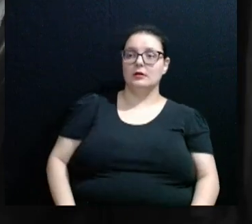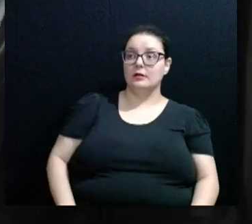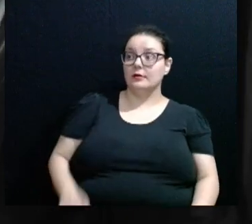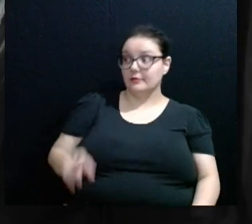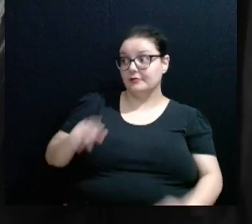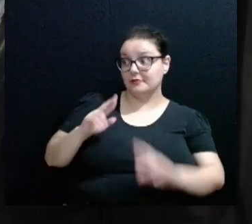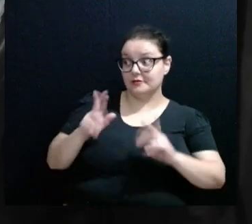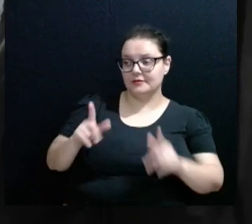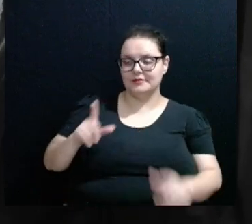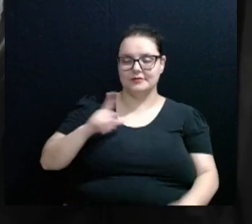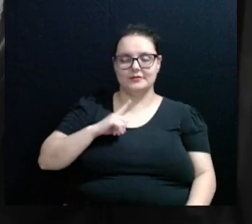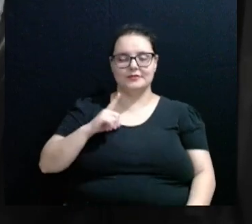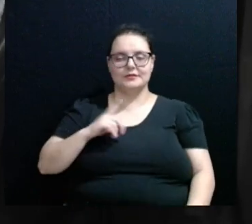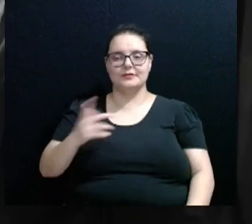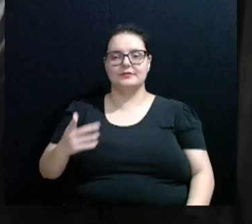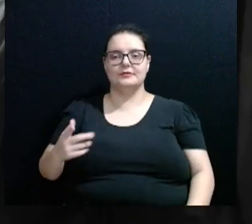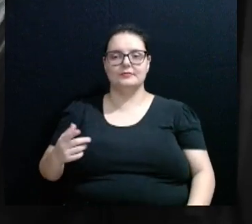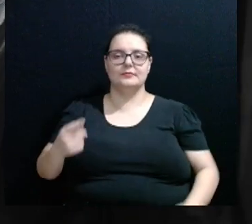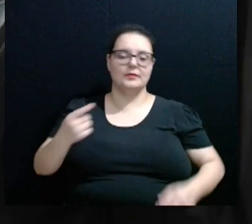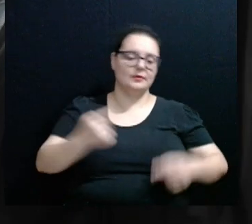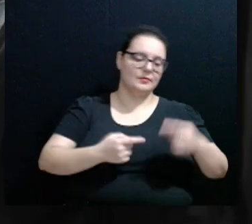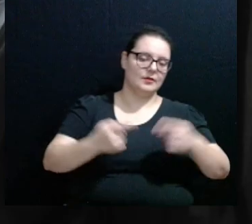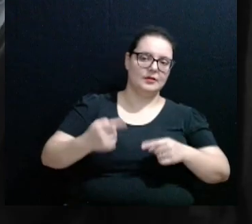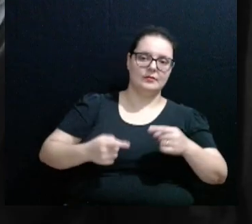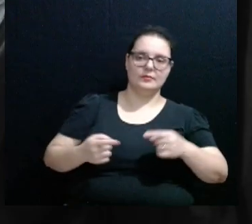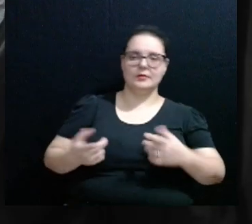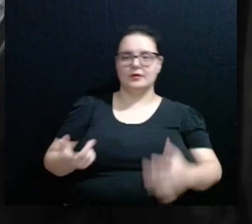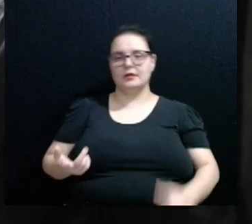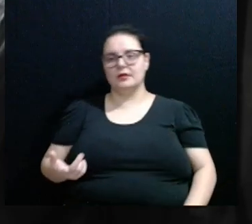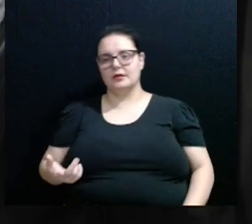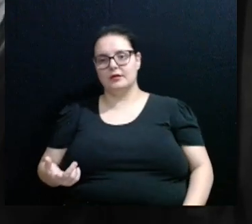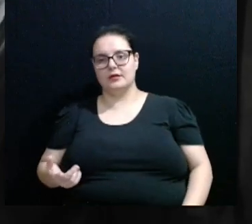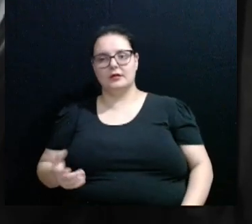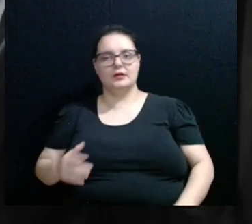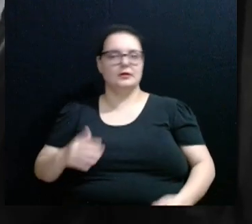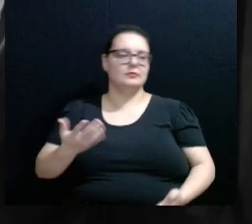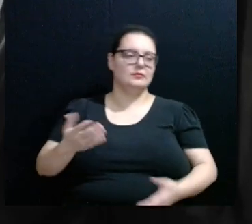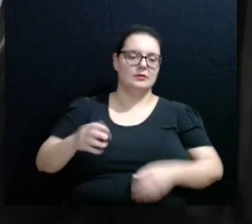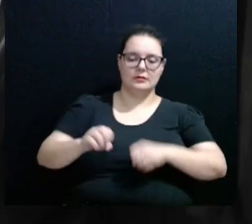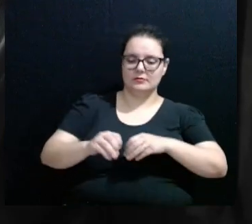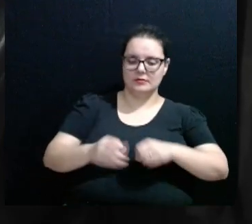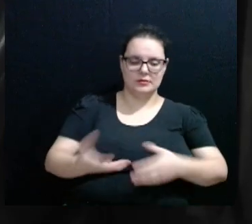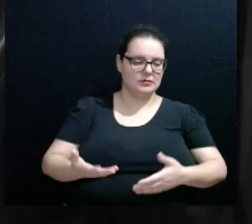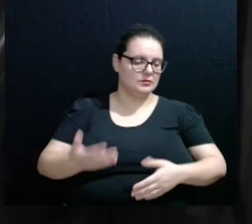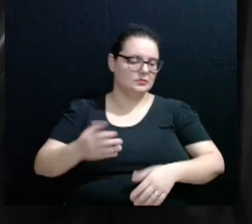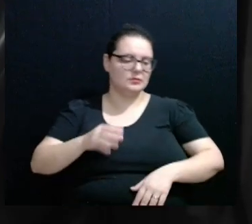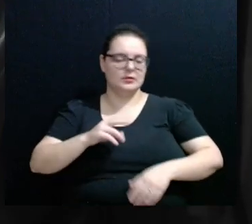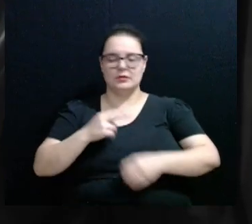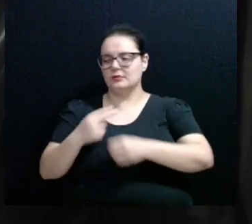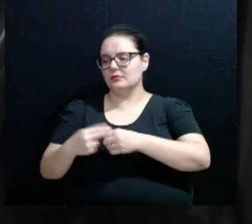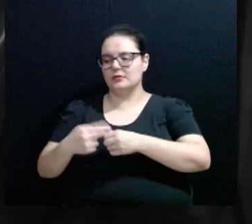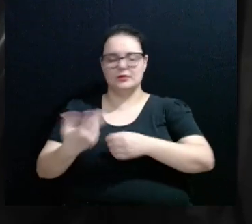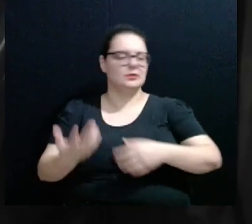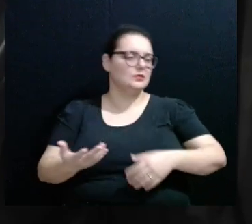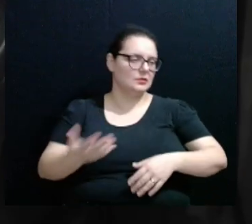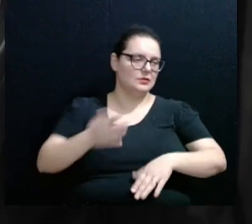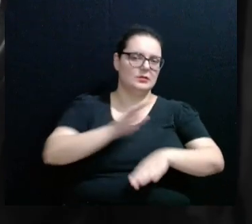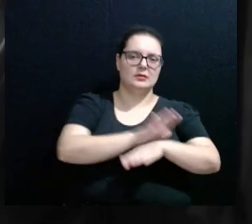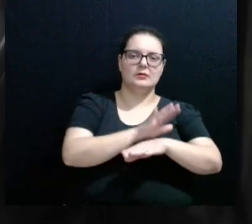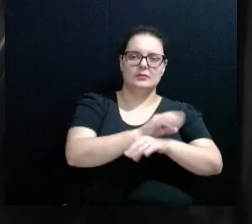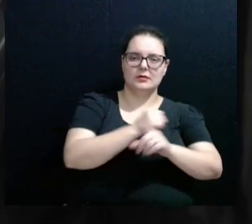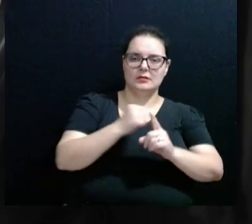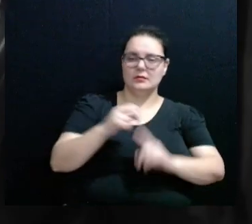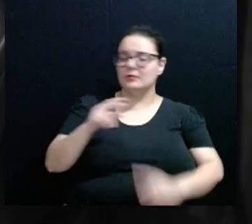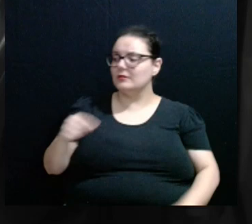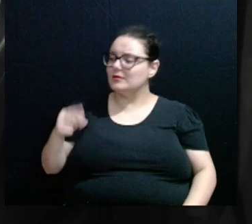estava tendo um embate ali, Unicamp, assistência, com educação. Da Solange falou, Tiago, vai lá ver o que está